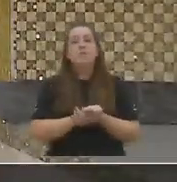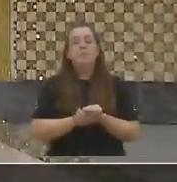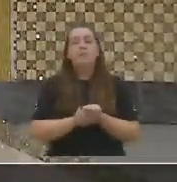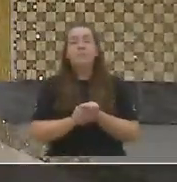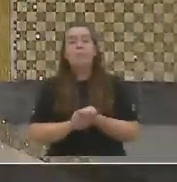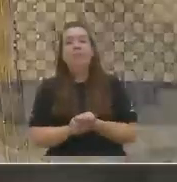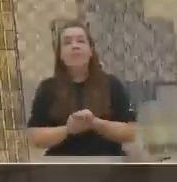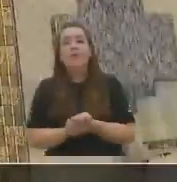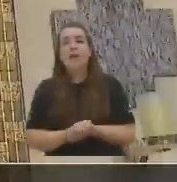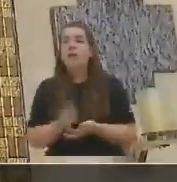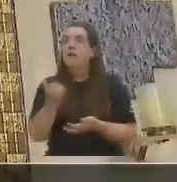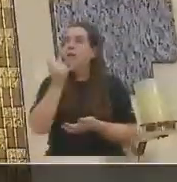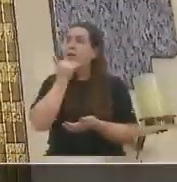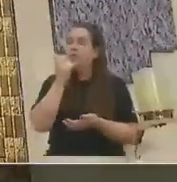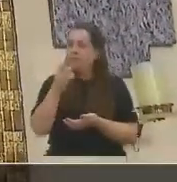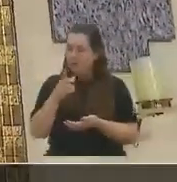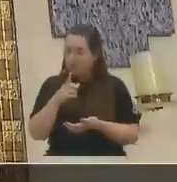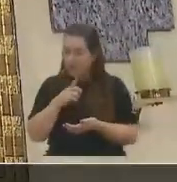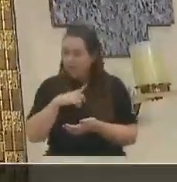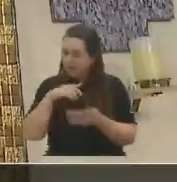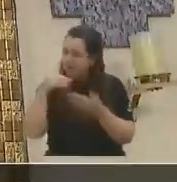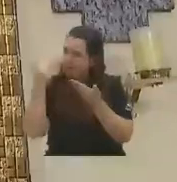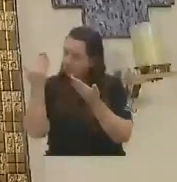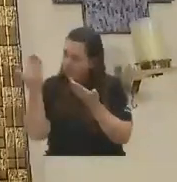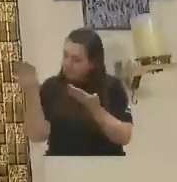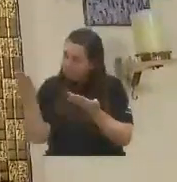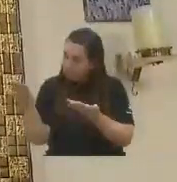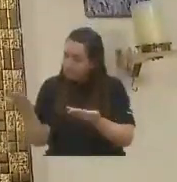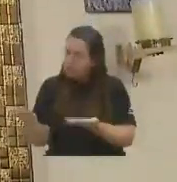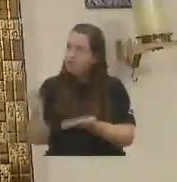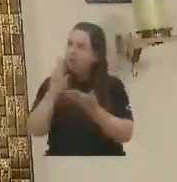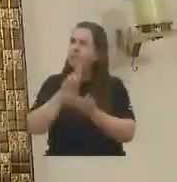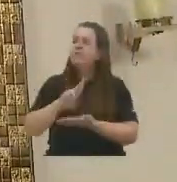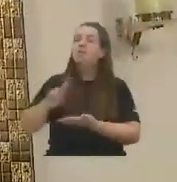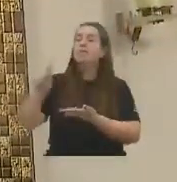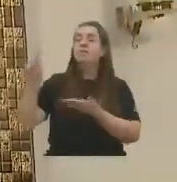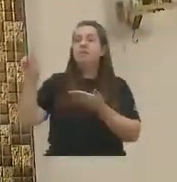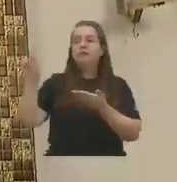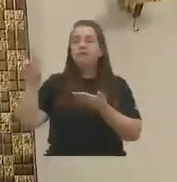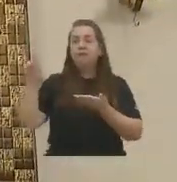piedade, tem piedade, ó